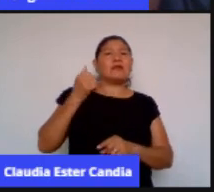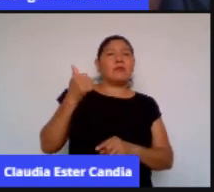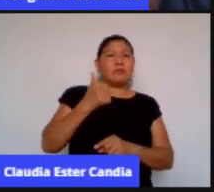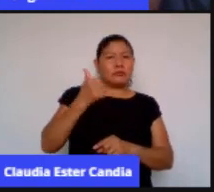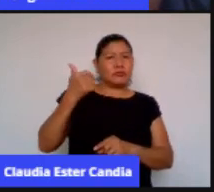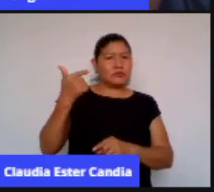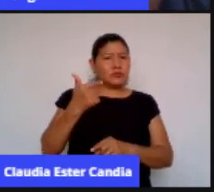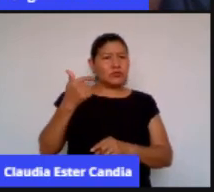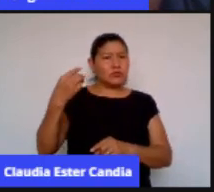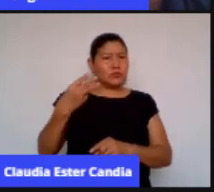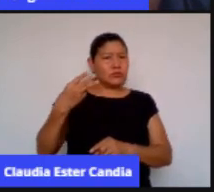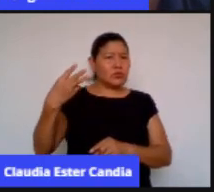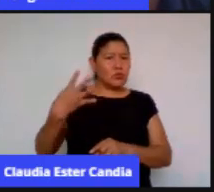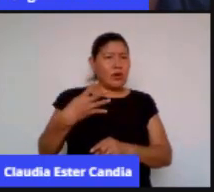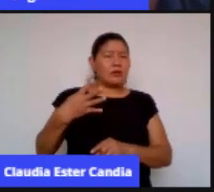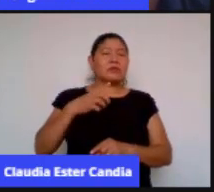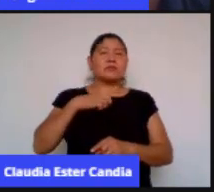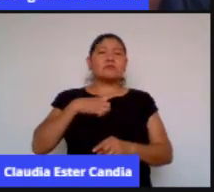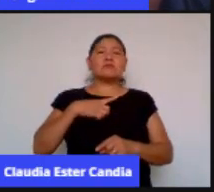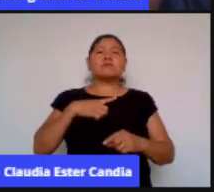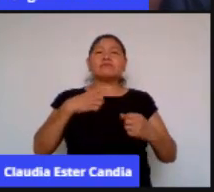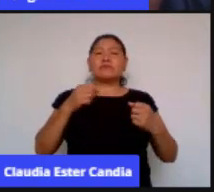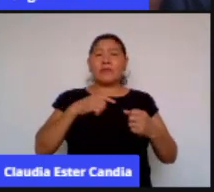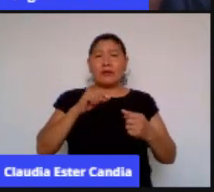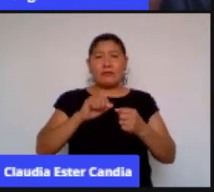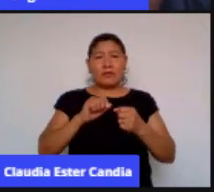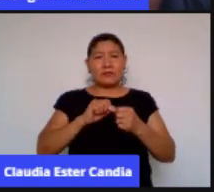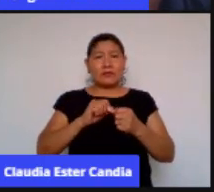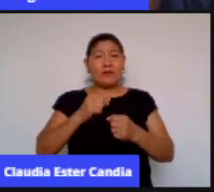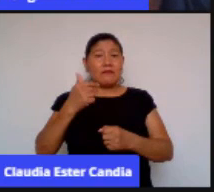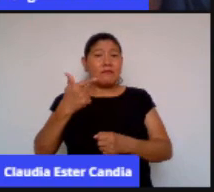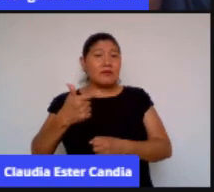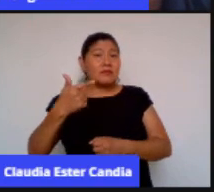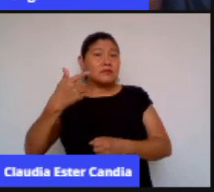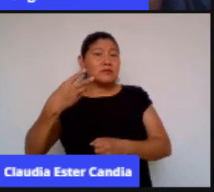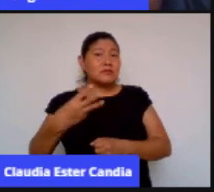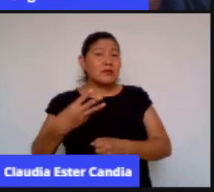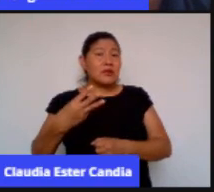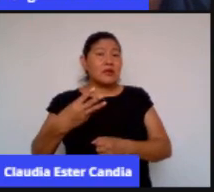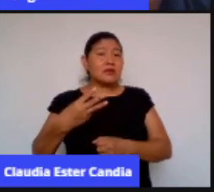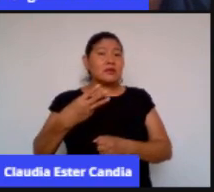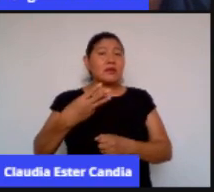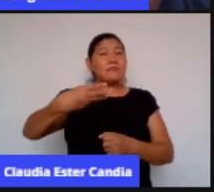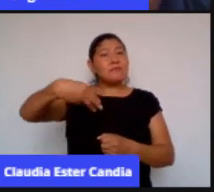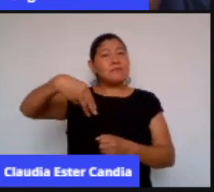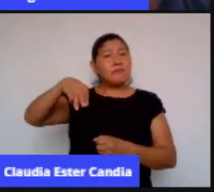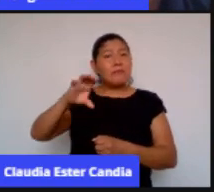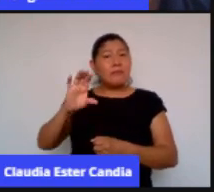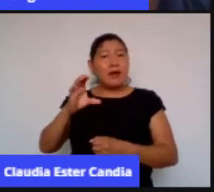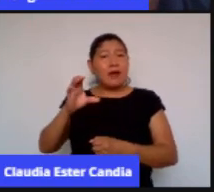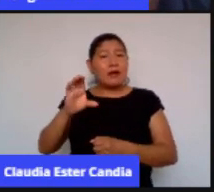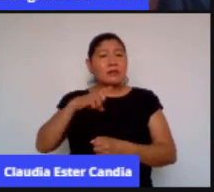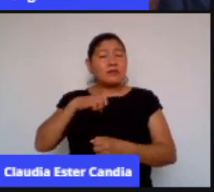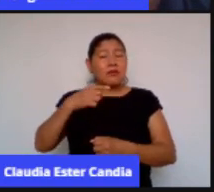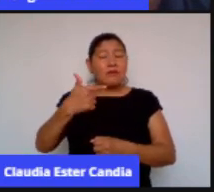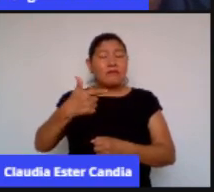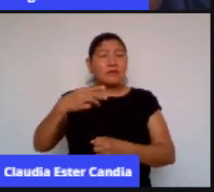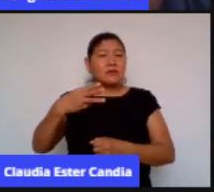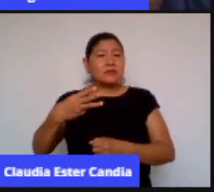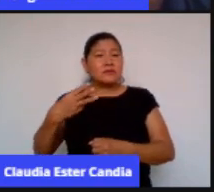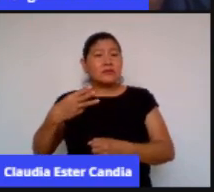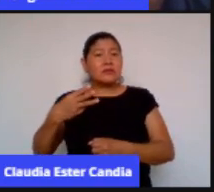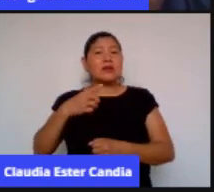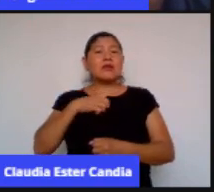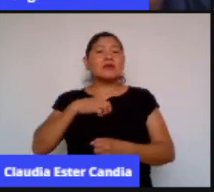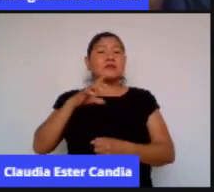que de março a abril, em março nós temos 23 dias letivos. Em abril, nós temos 20 dias letivos. Então, vocês vão receber